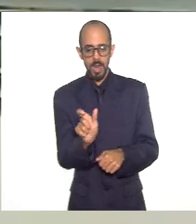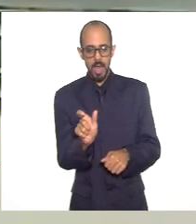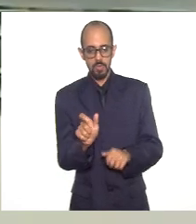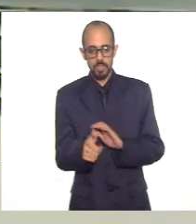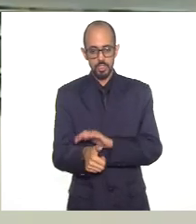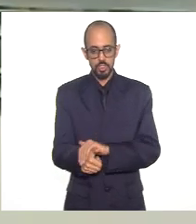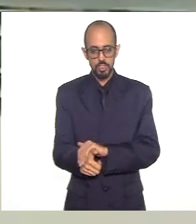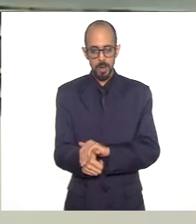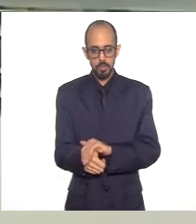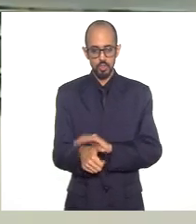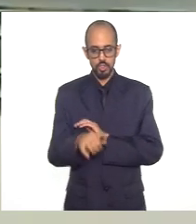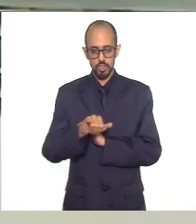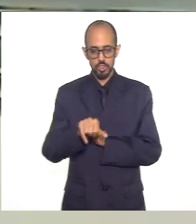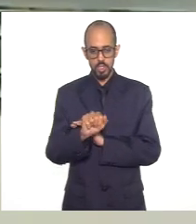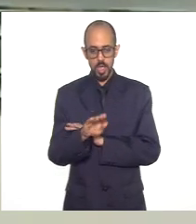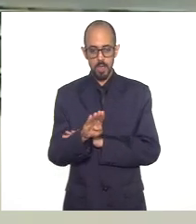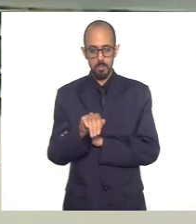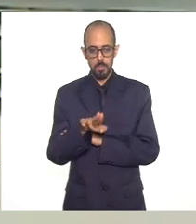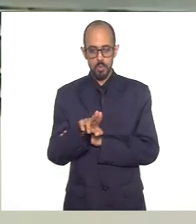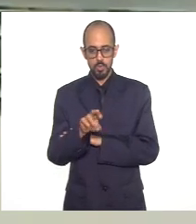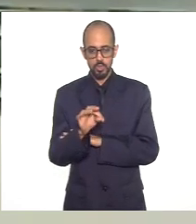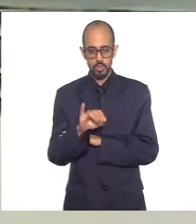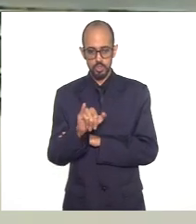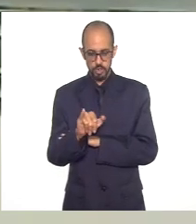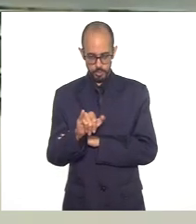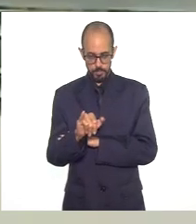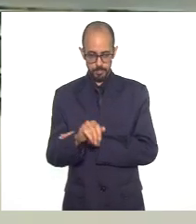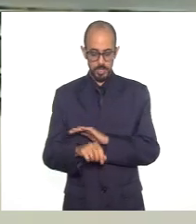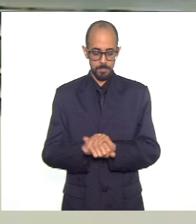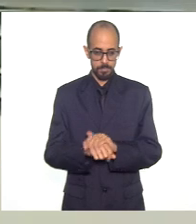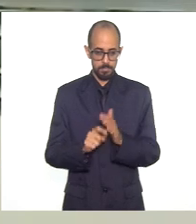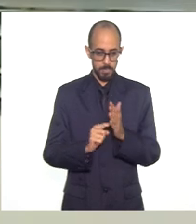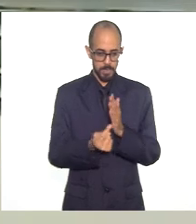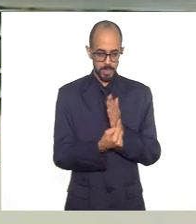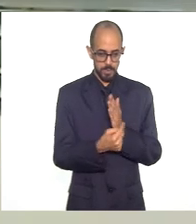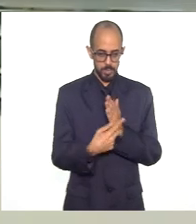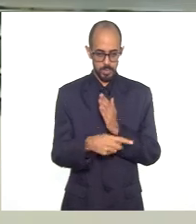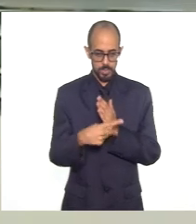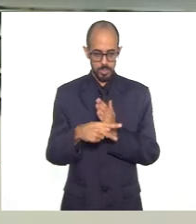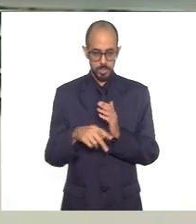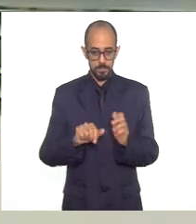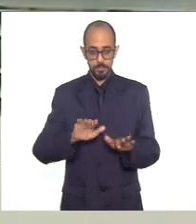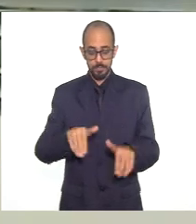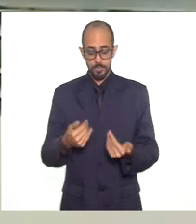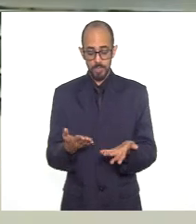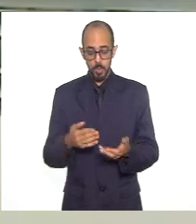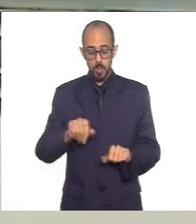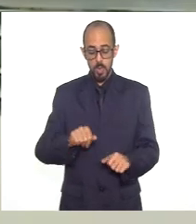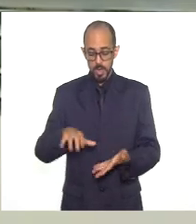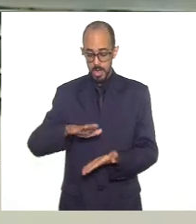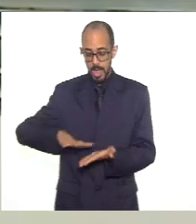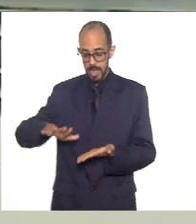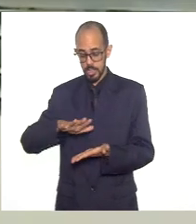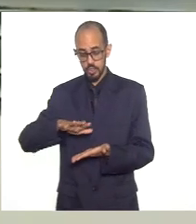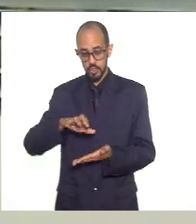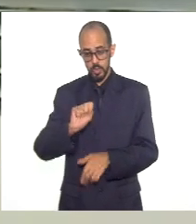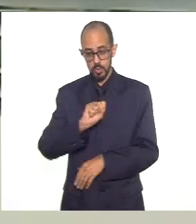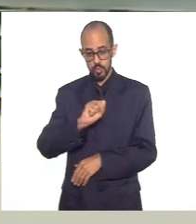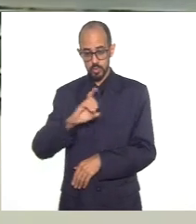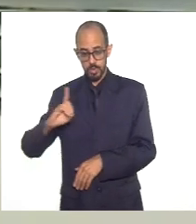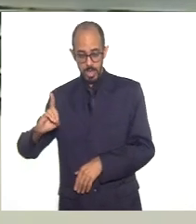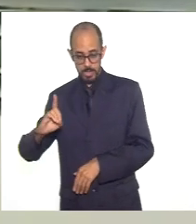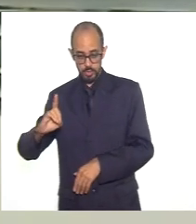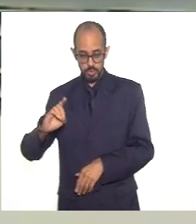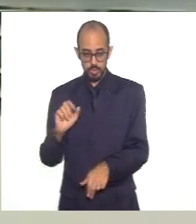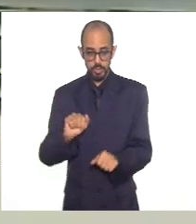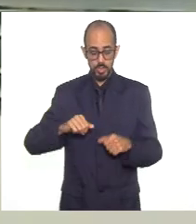que utilizar na região sudeste, nas unidades federativas que gerarem gás natural, que é o caso